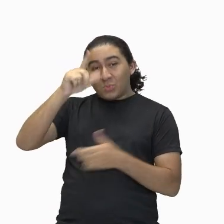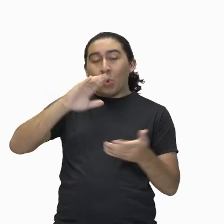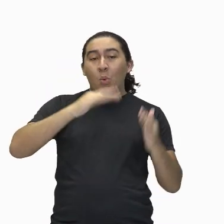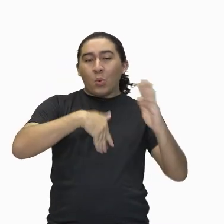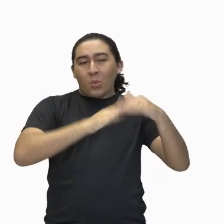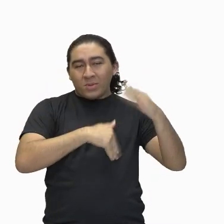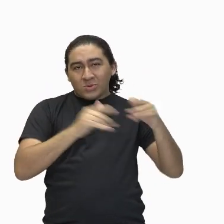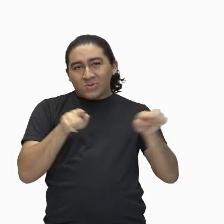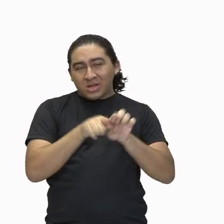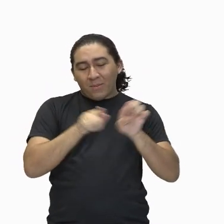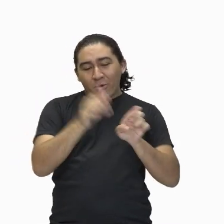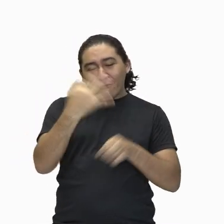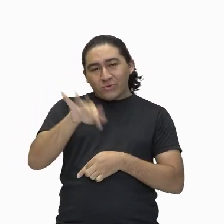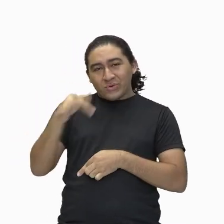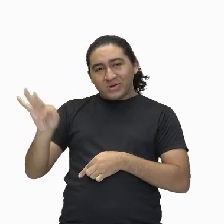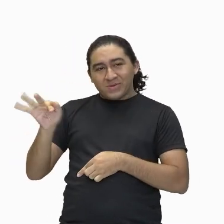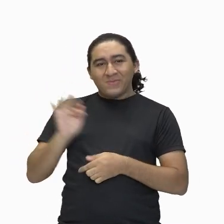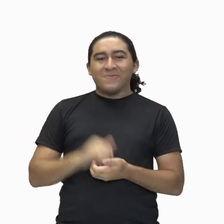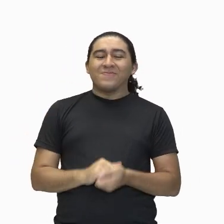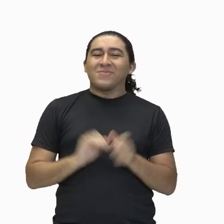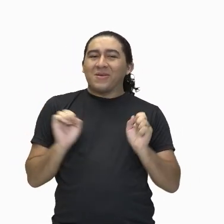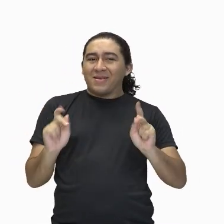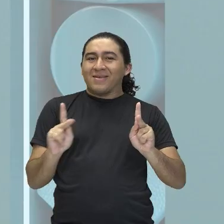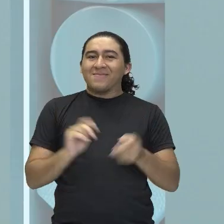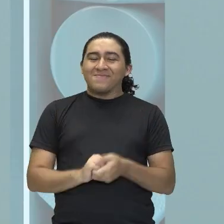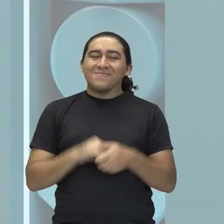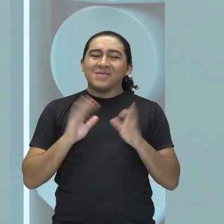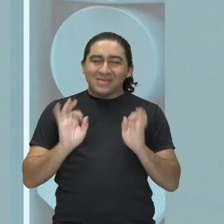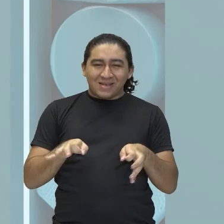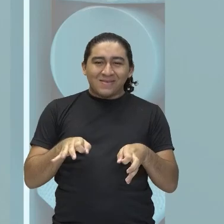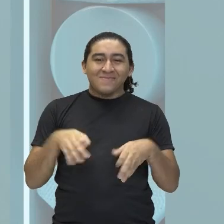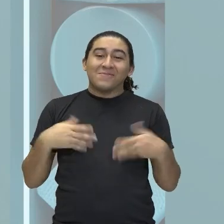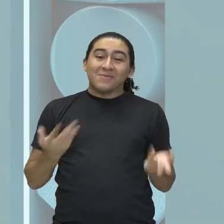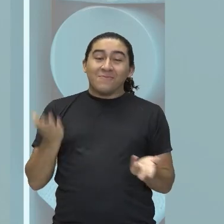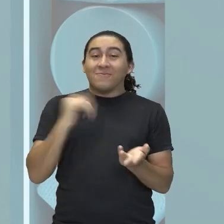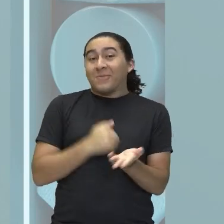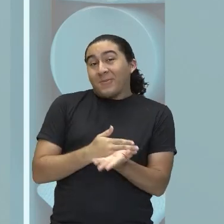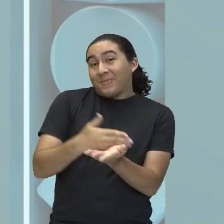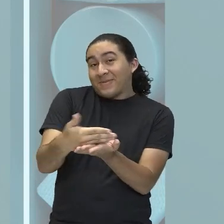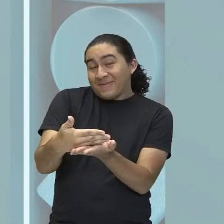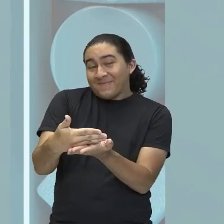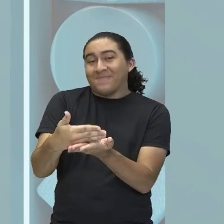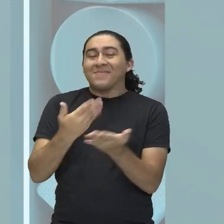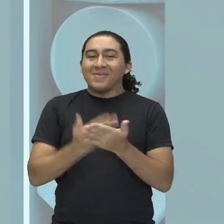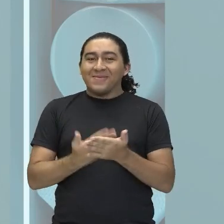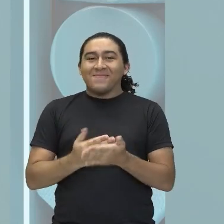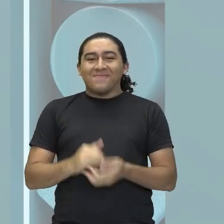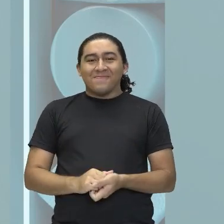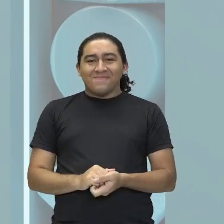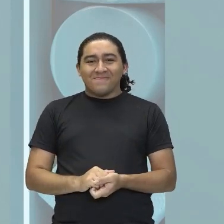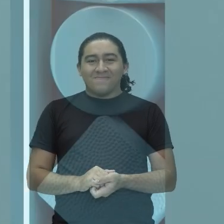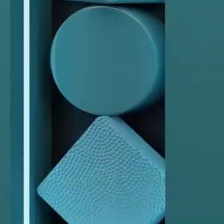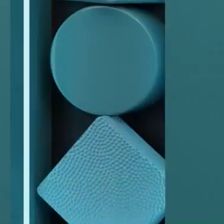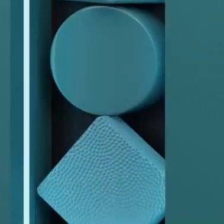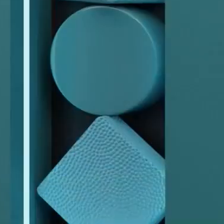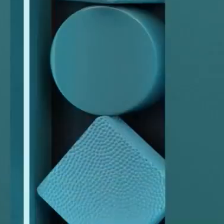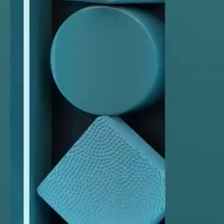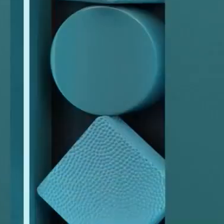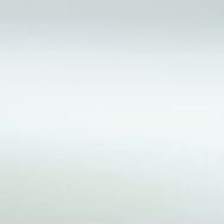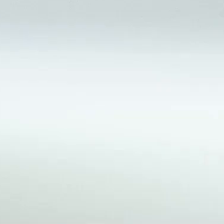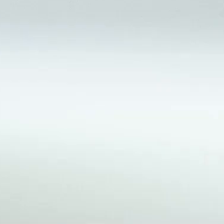e futurismo. Ok, gente? Preparados? Então, venham para mais uma aula.